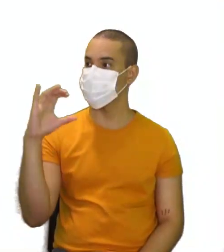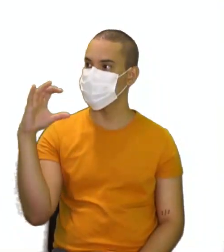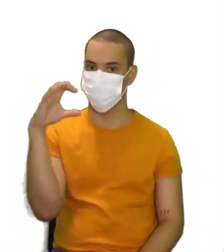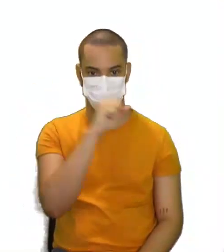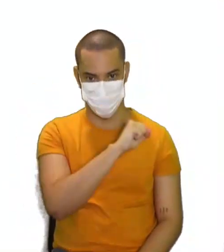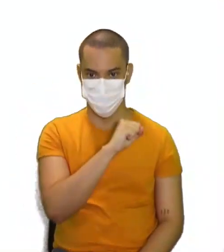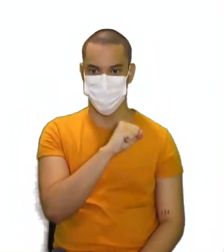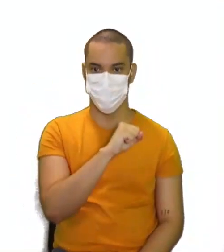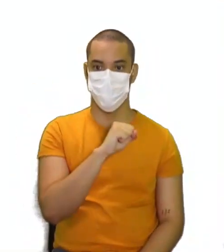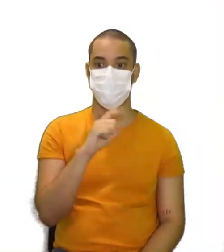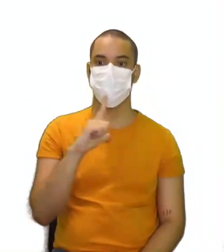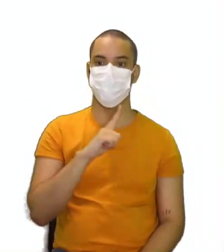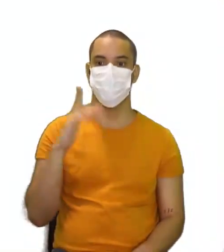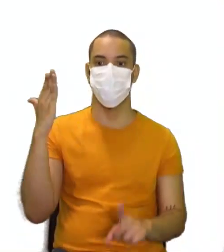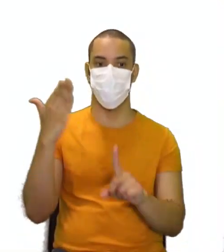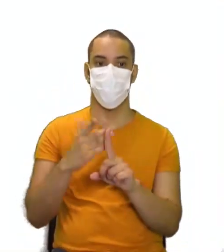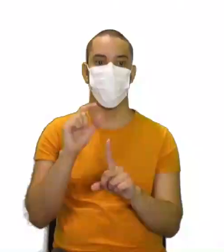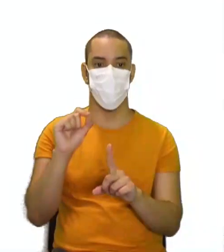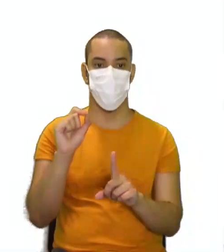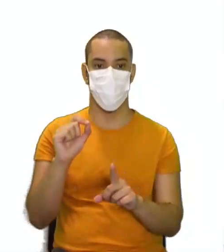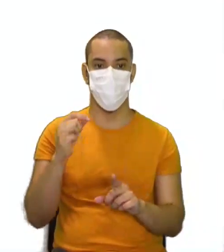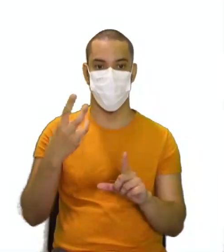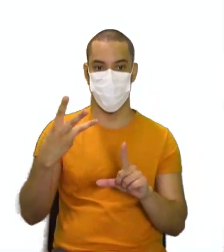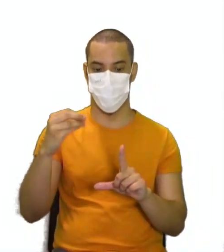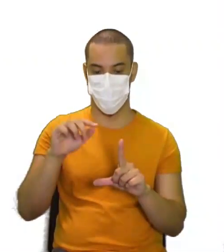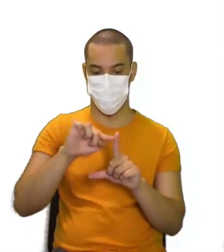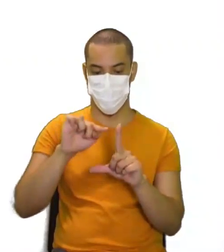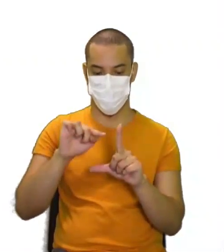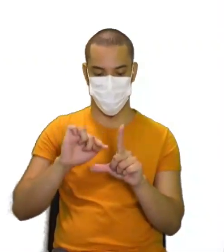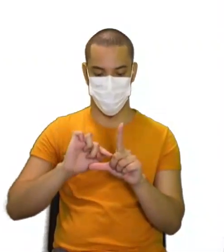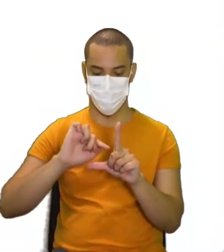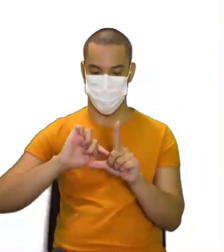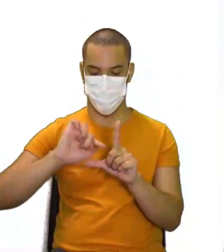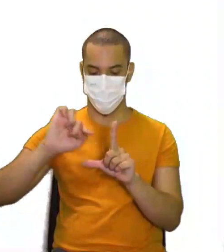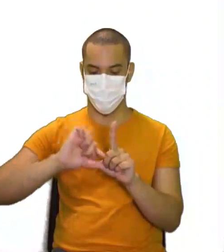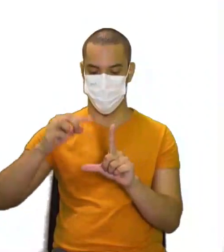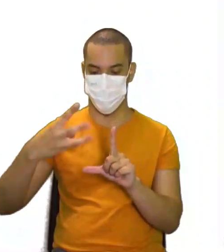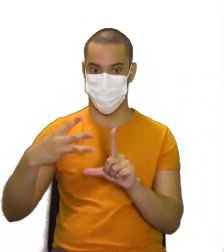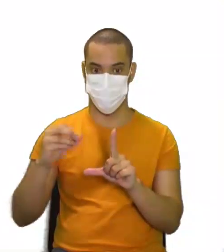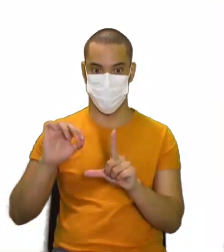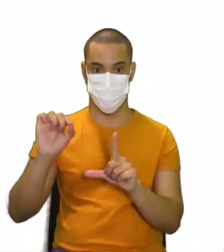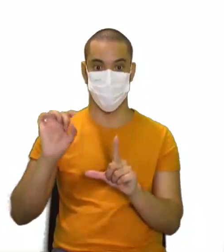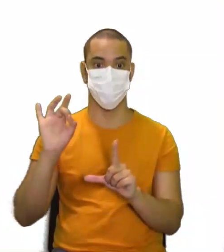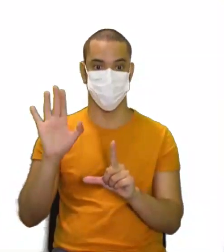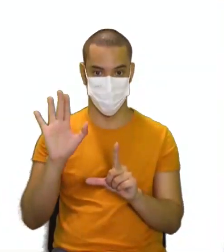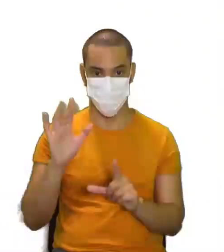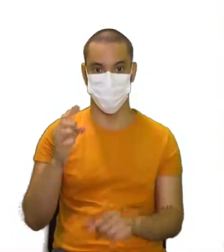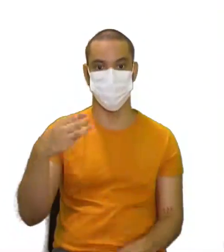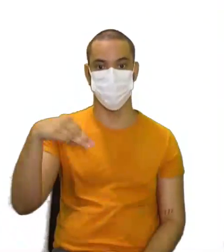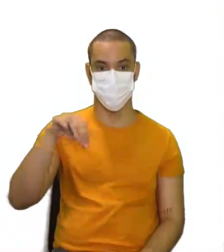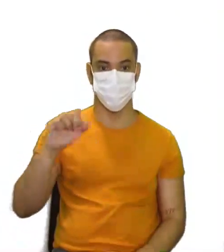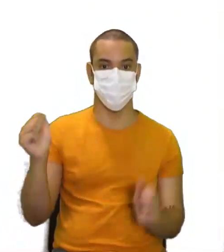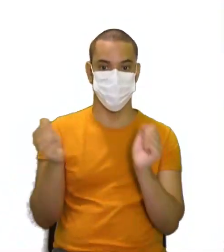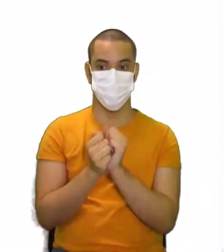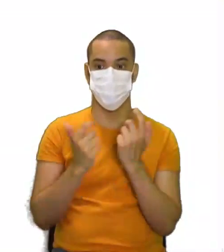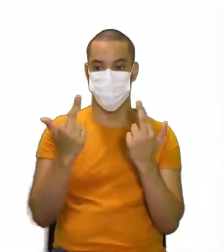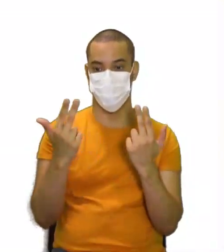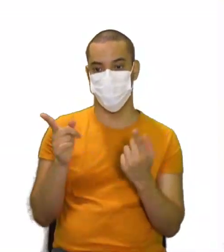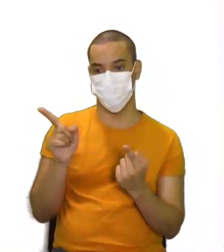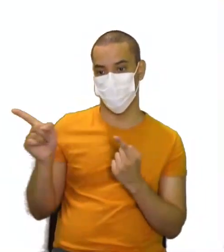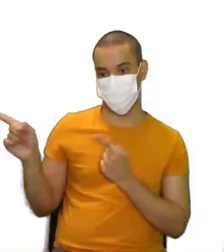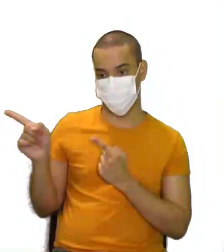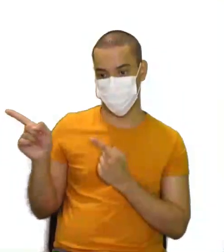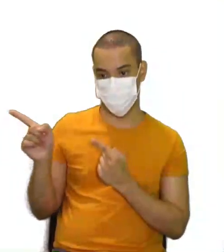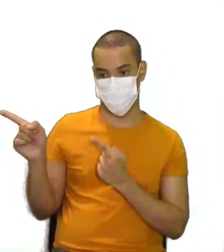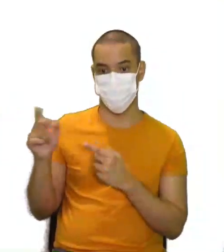veloz, em uma direção que forma um ângulo de 30 graus com a direção do campo magnético conforme a figura.